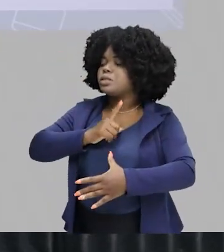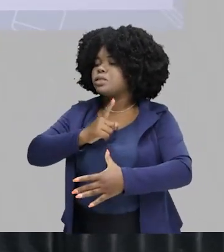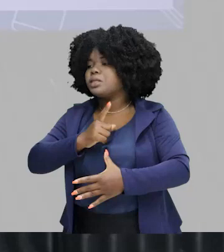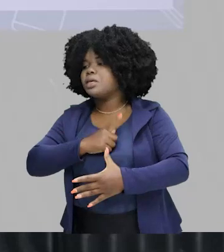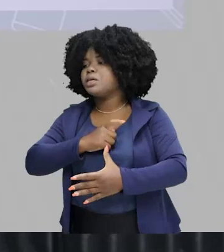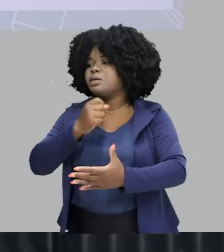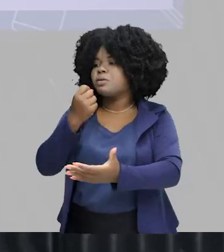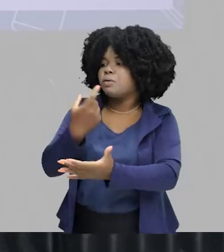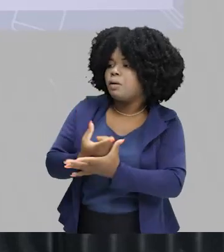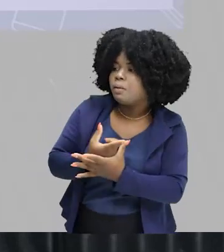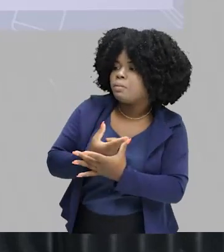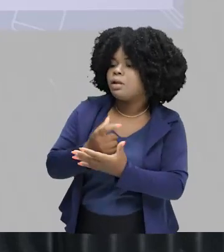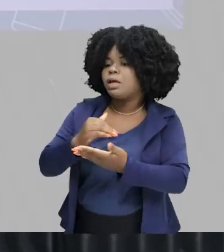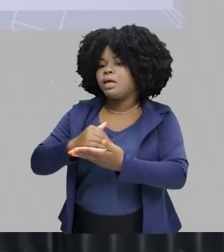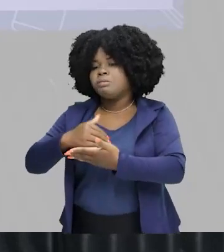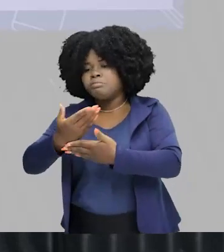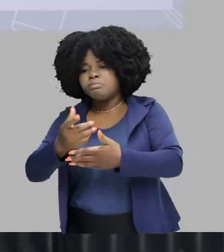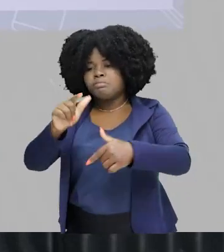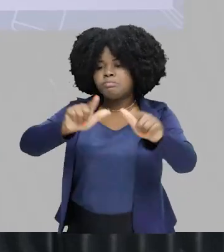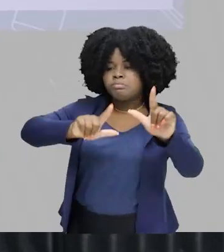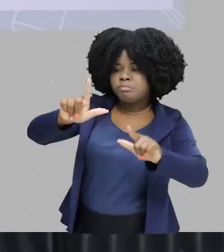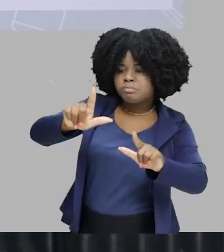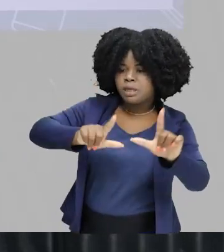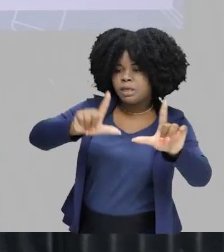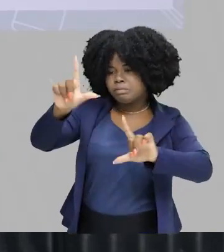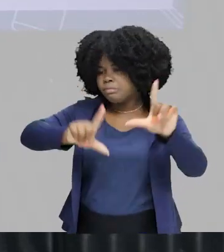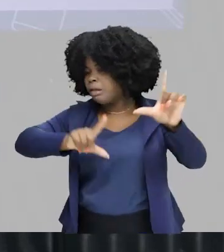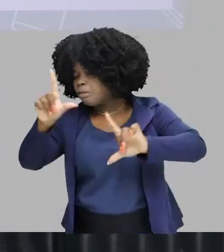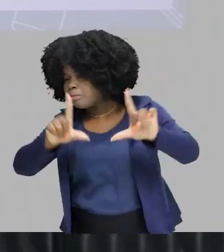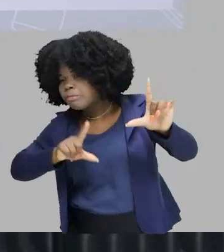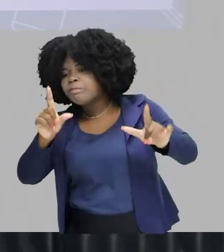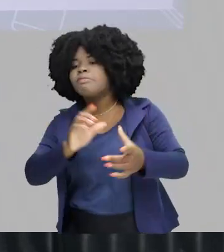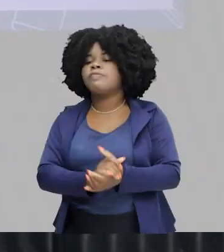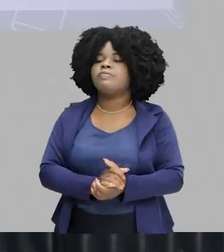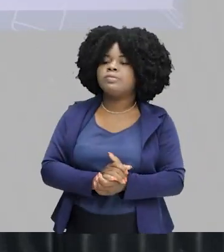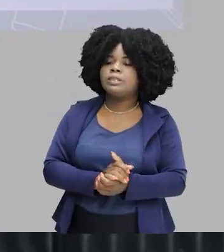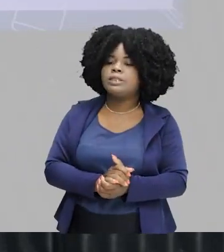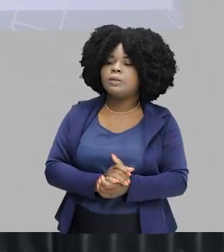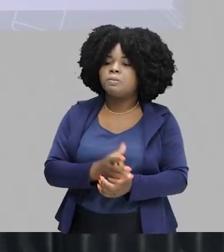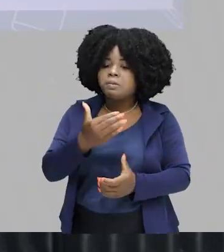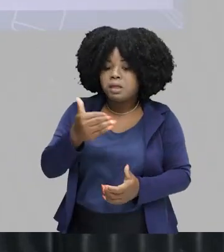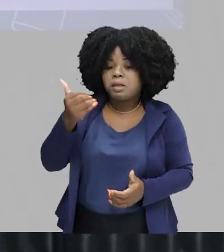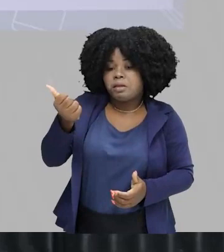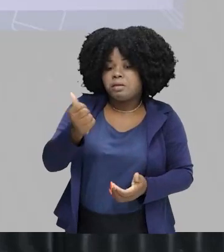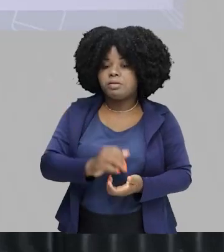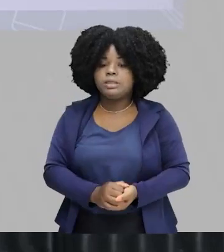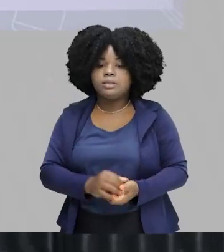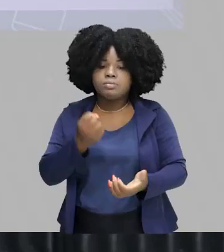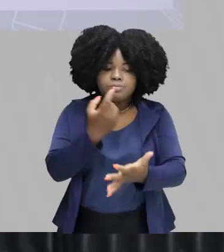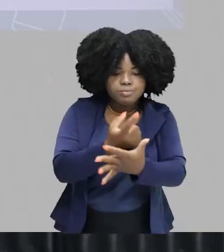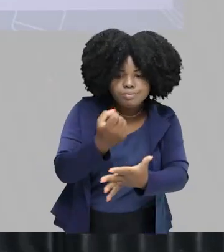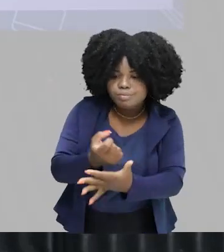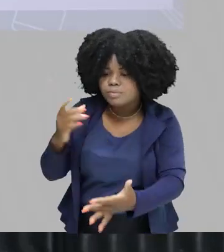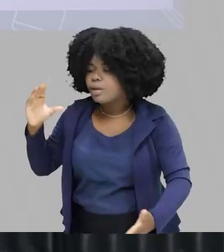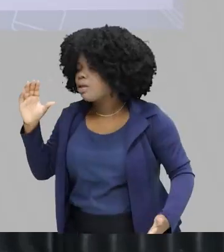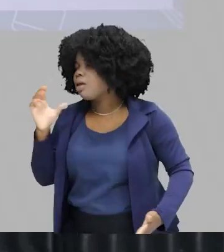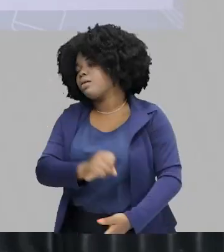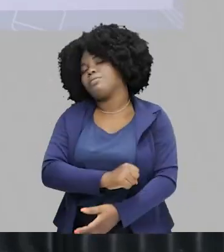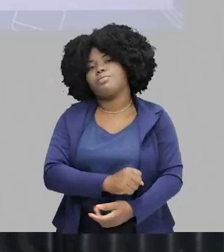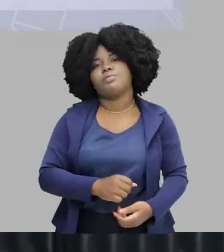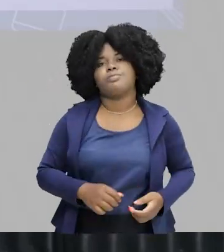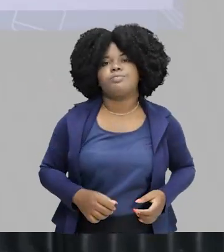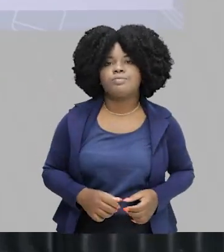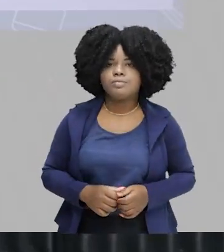celular, a nossa televisão. Isso cria uma necessidade de consumo muito rápido, né? as coisas muito rapidamente se tornam